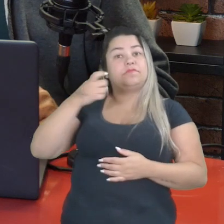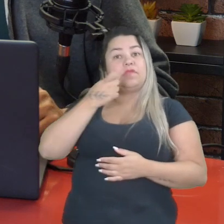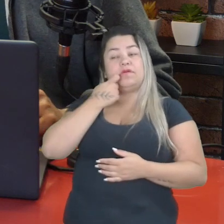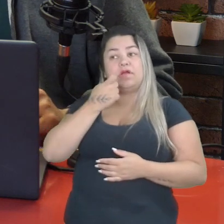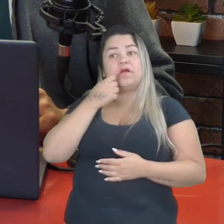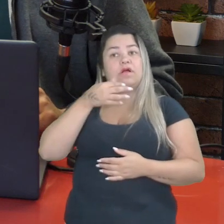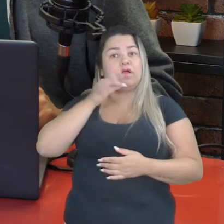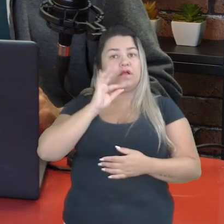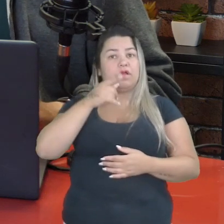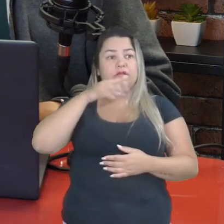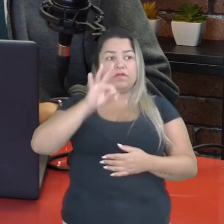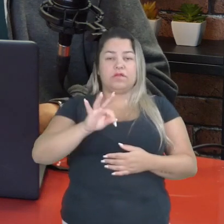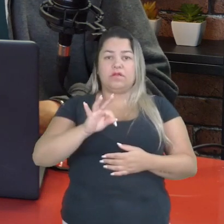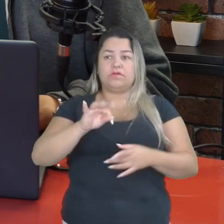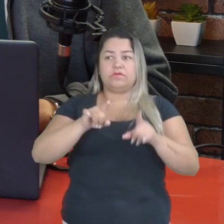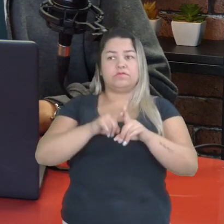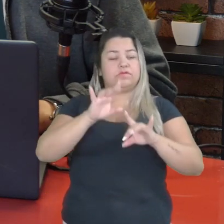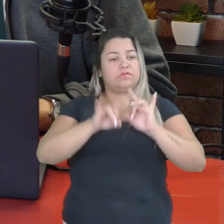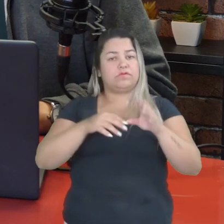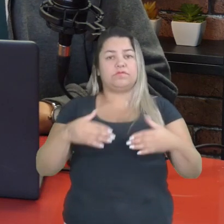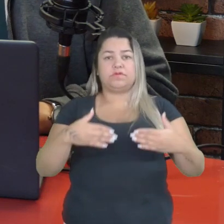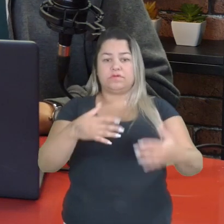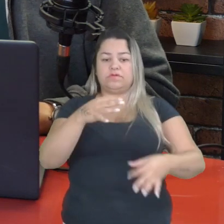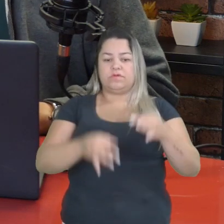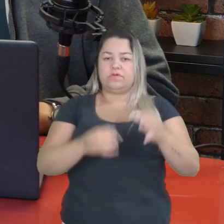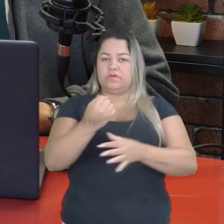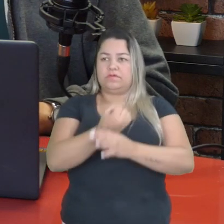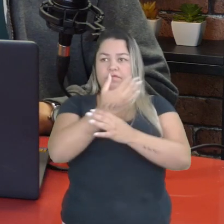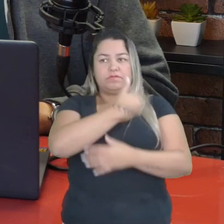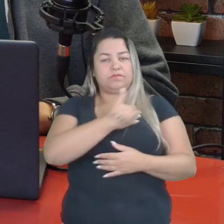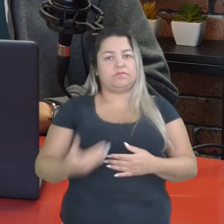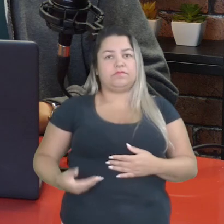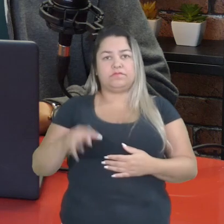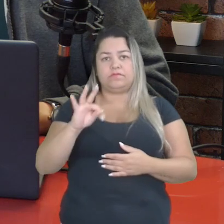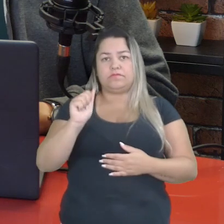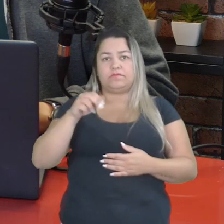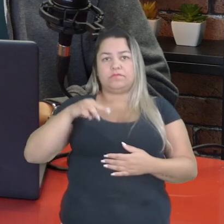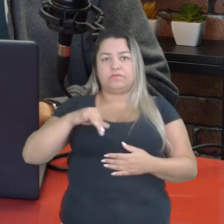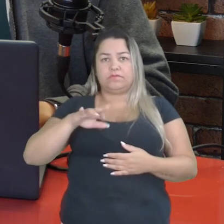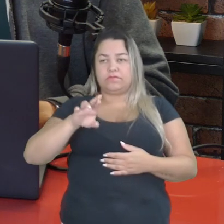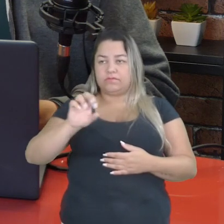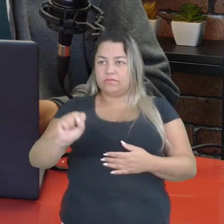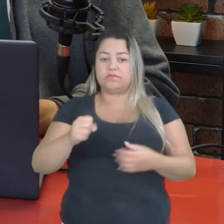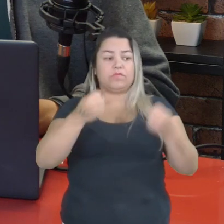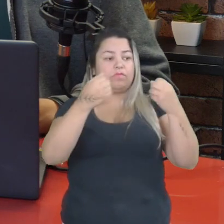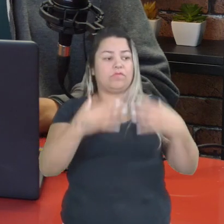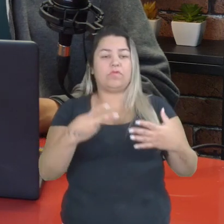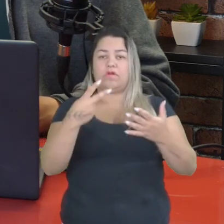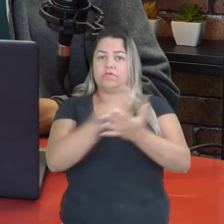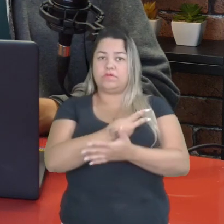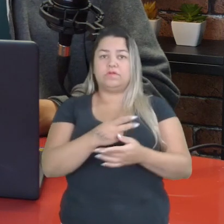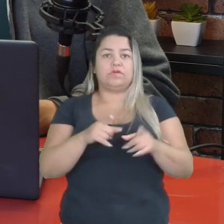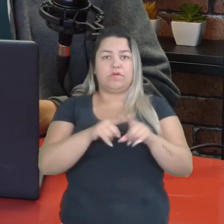nesta sexta, o Café PT recebeu a assessora especial do Ministério da Justiça e Segurança Pública, Tamires Sampaio. Ela explicou